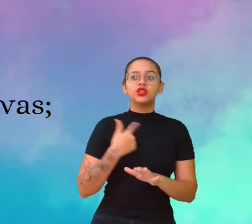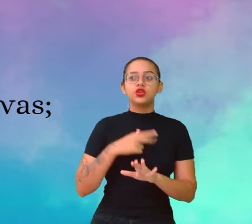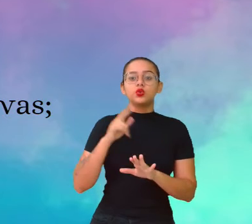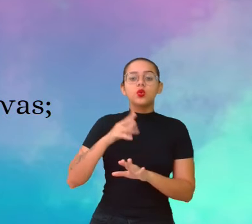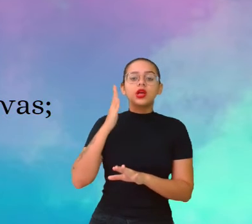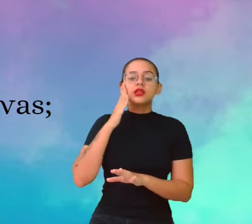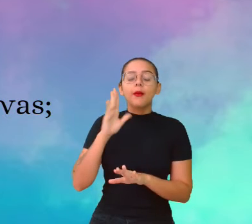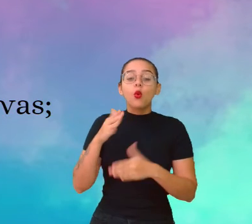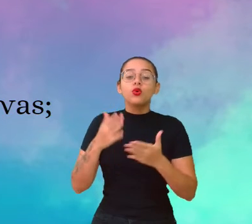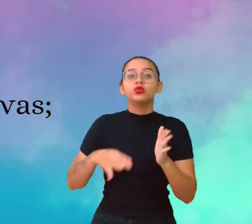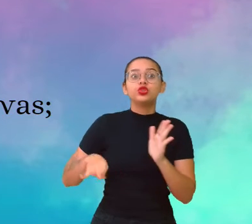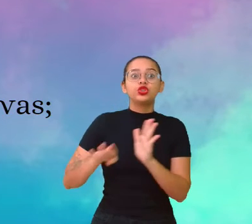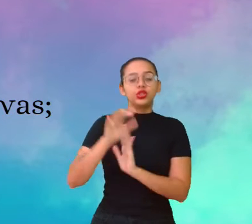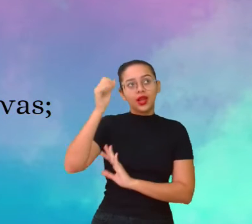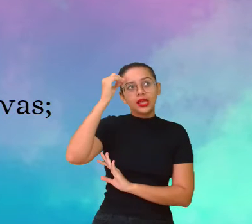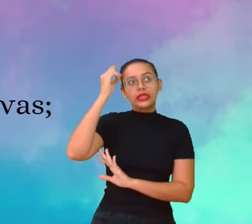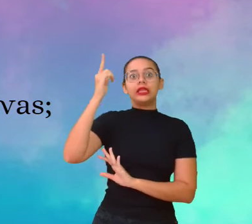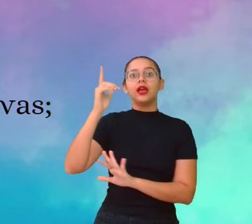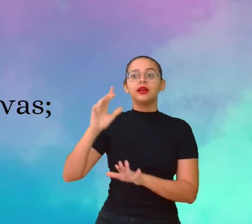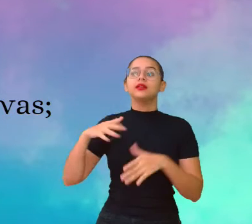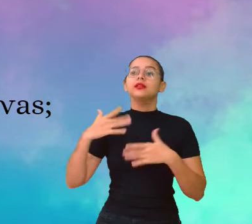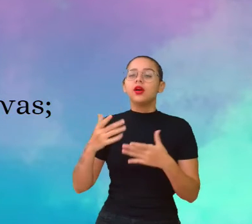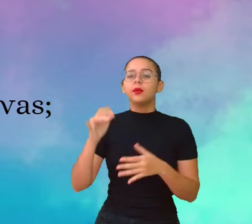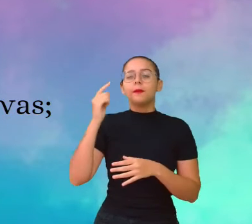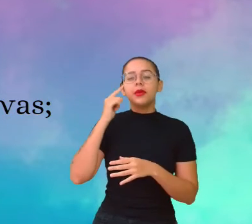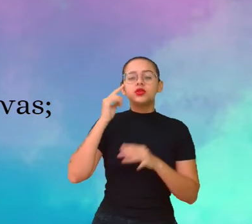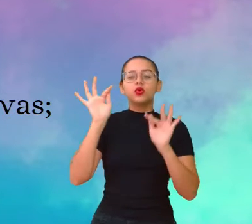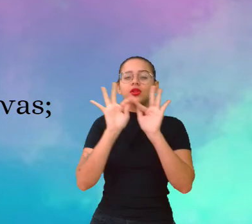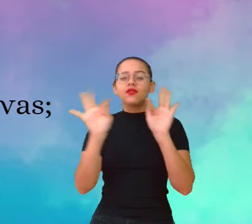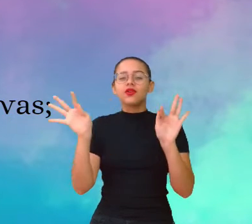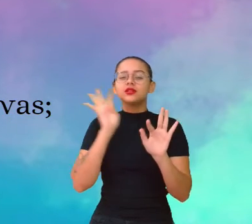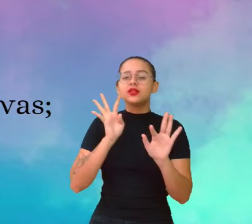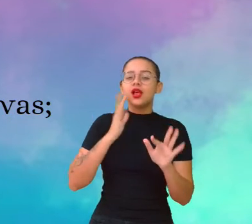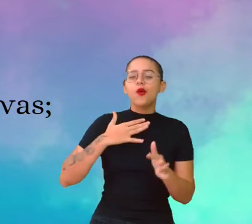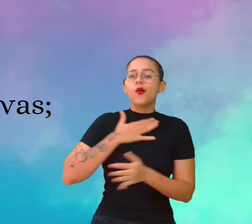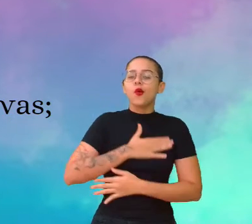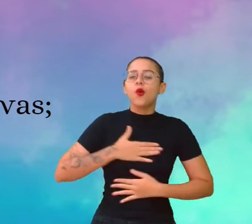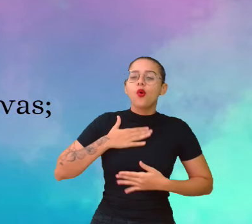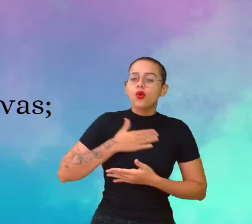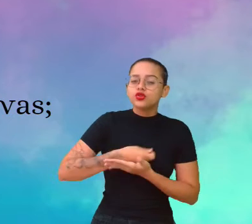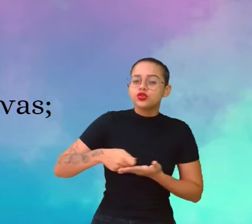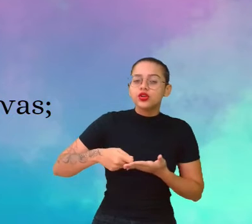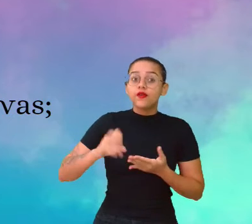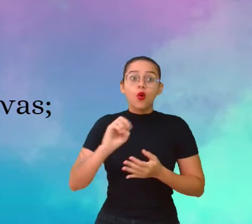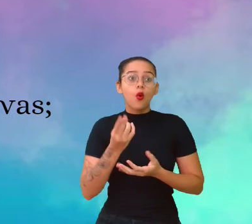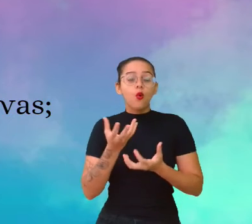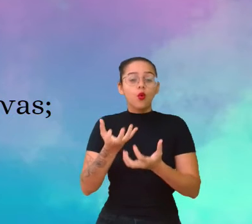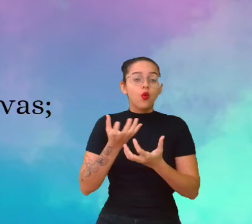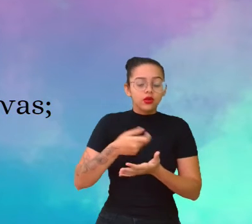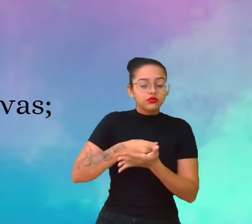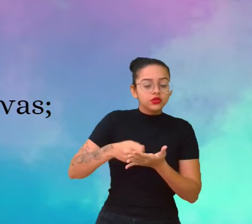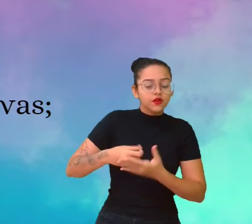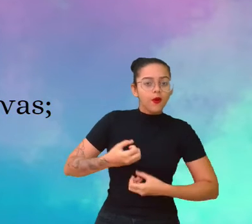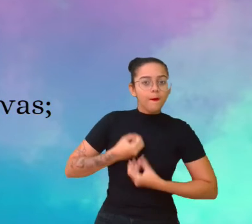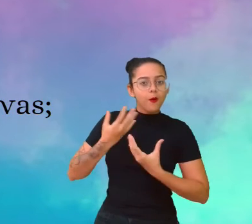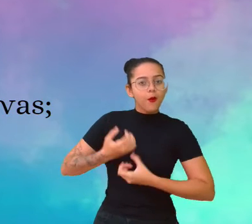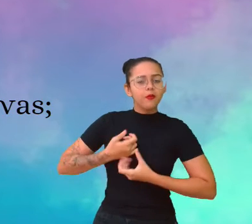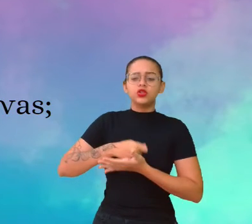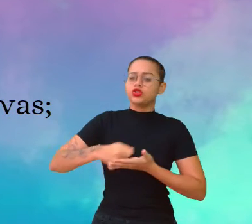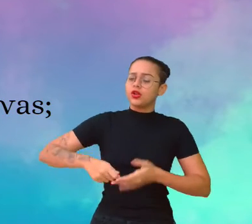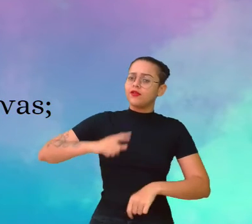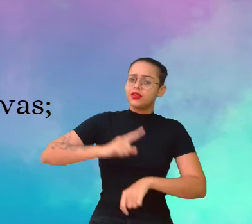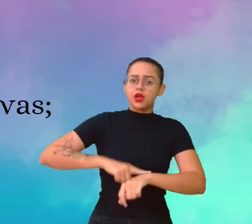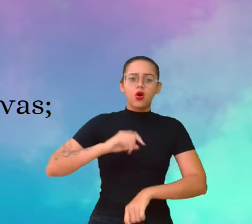embora. Então, por exemplo, se você pensou numa frase legal, gosta de escrever, quer escrever um poema, aproveita e escreve na hora, escreve